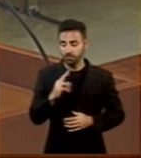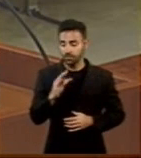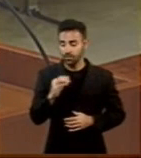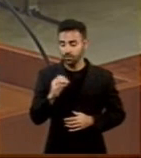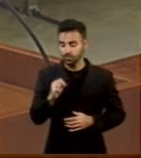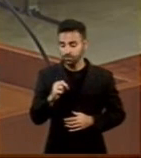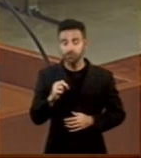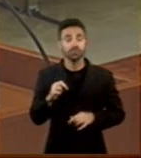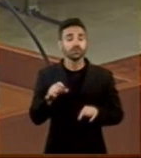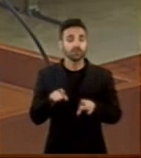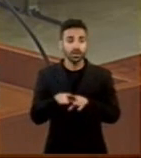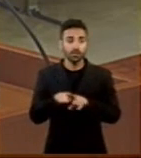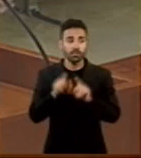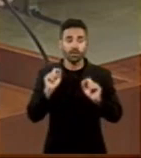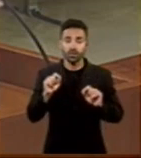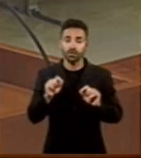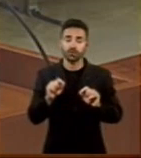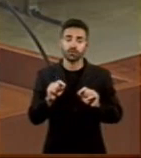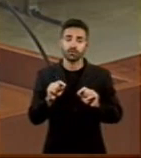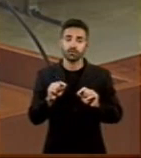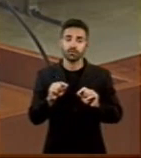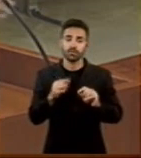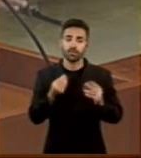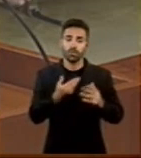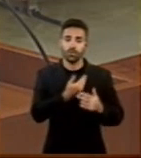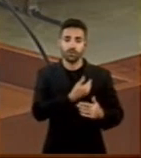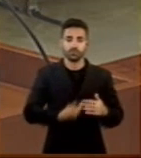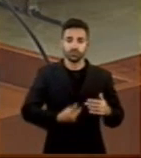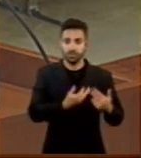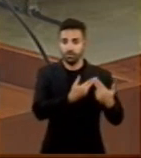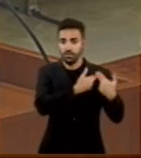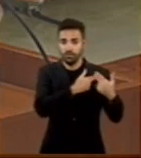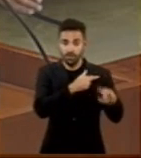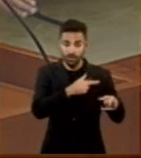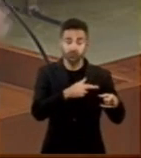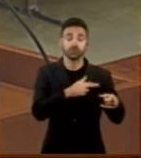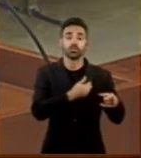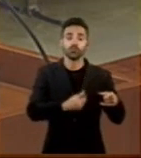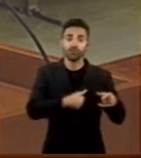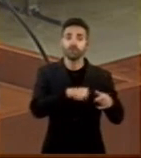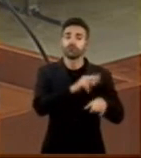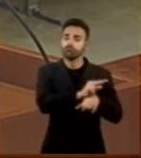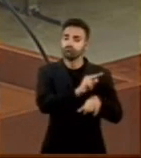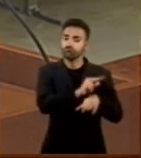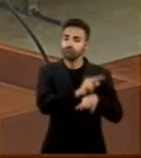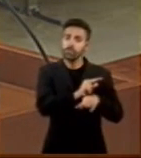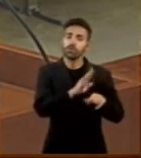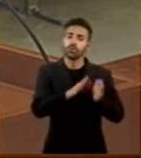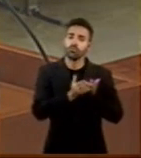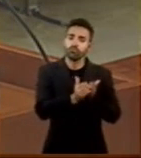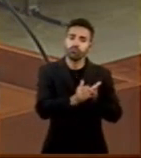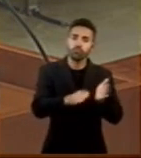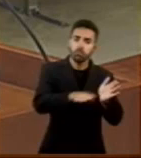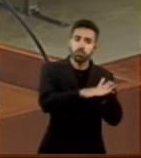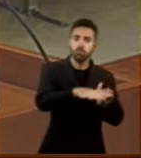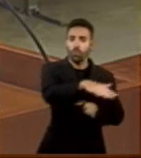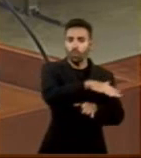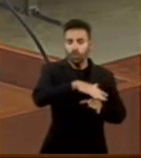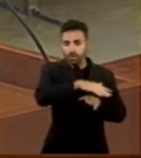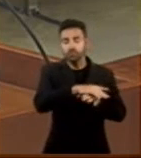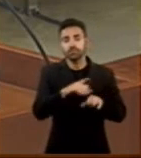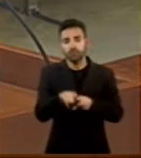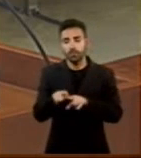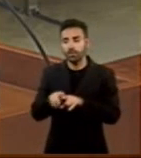dito, dividiu e deixou para o poder público a função de autoridade portuária e para os operadores privados,